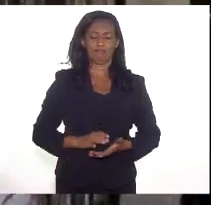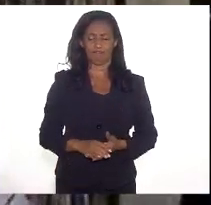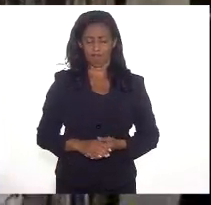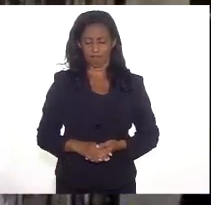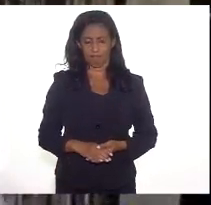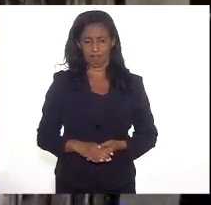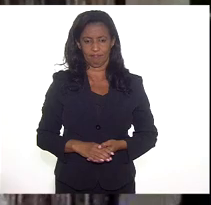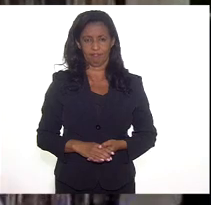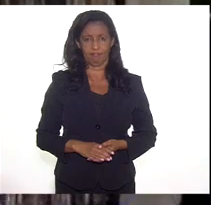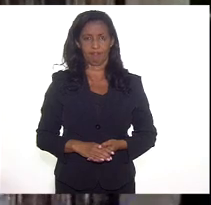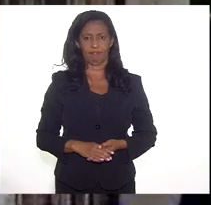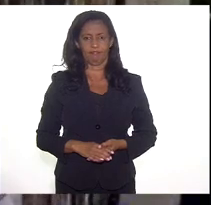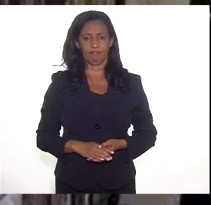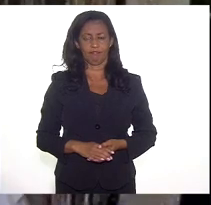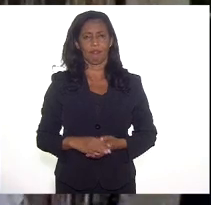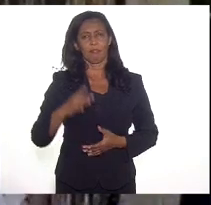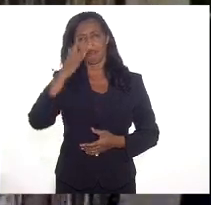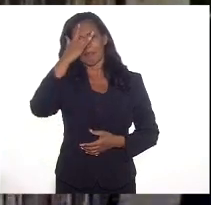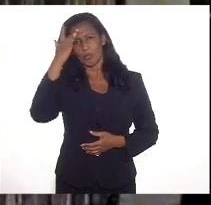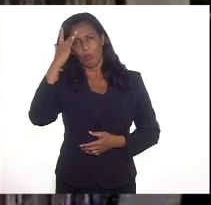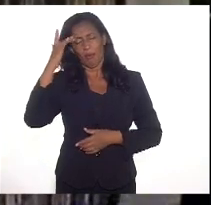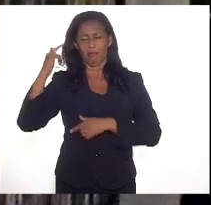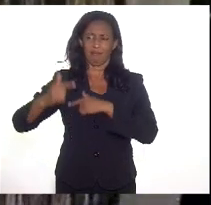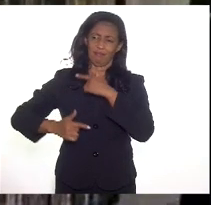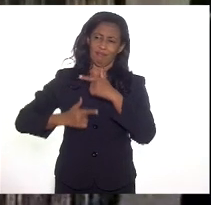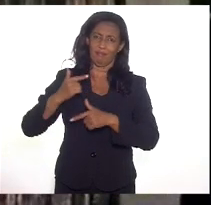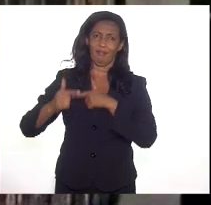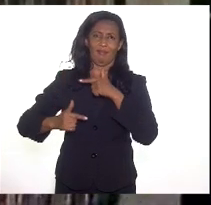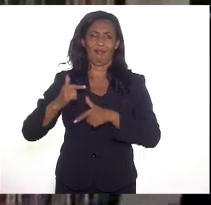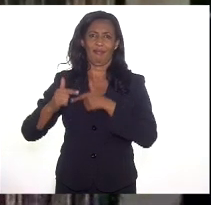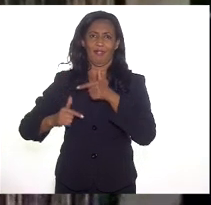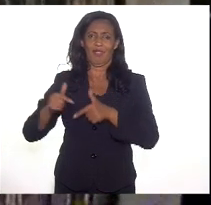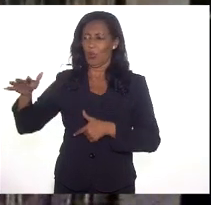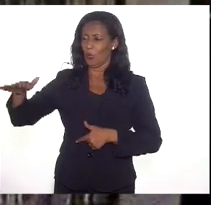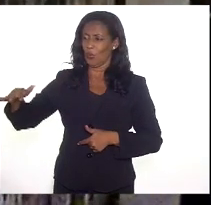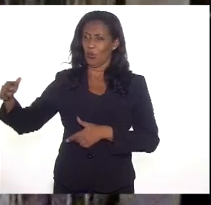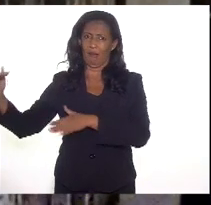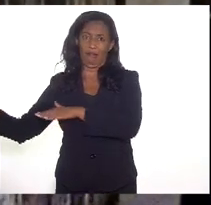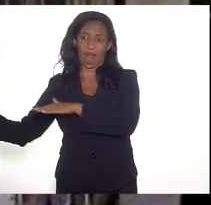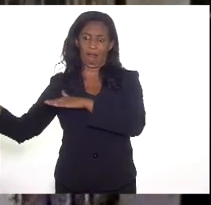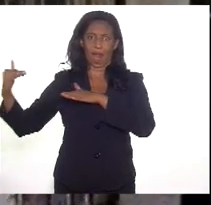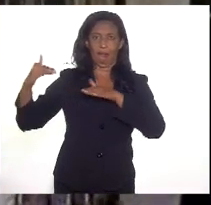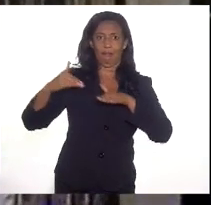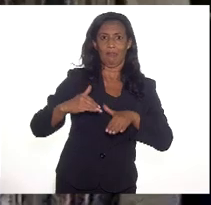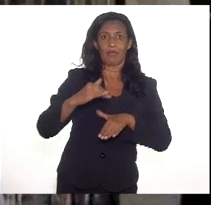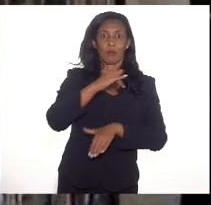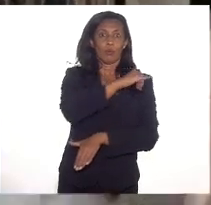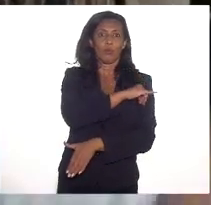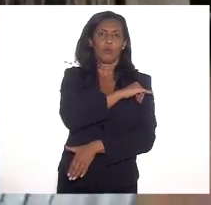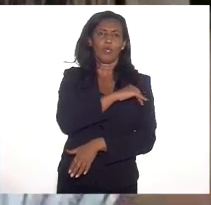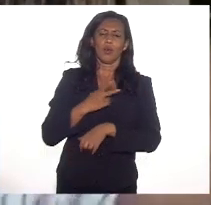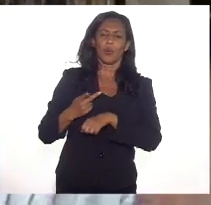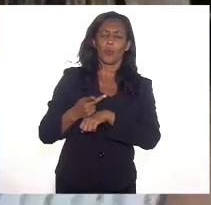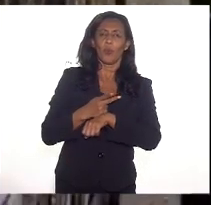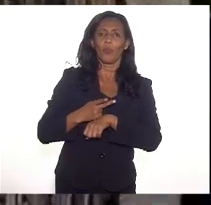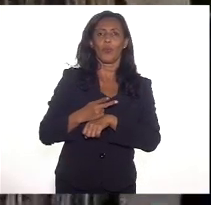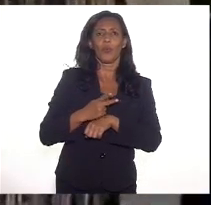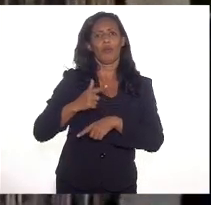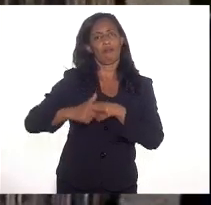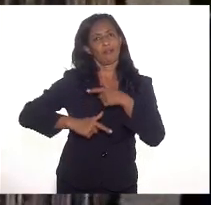levas de trabalhadores em busca de uma ocupação por